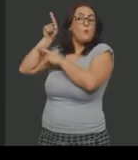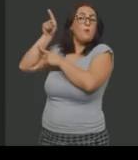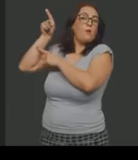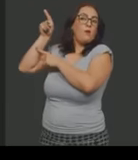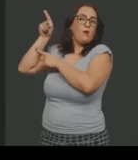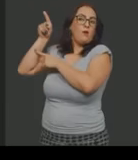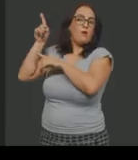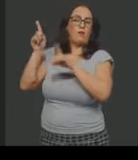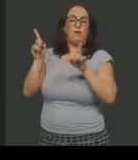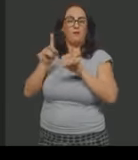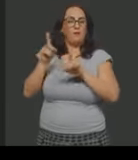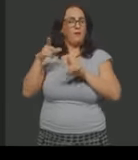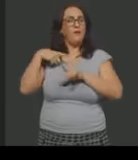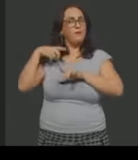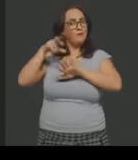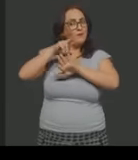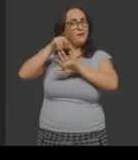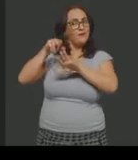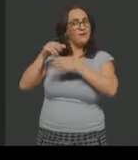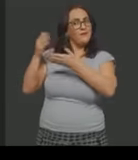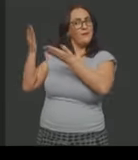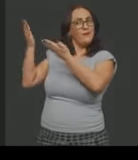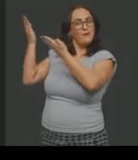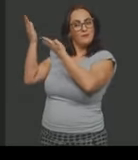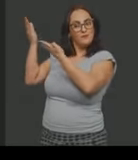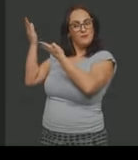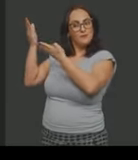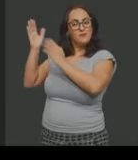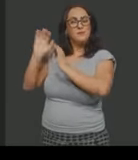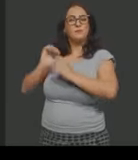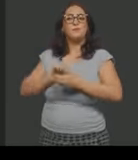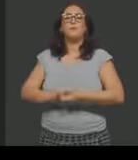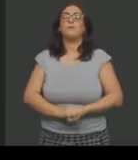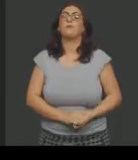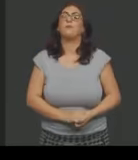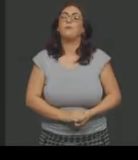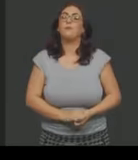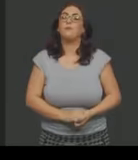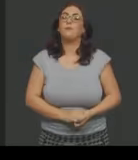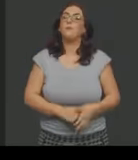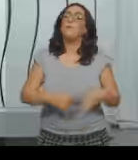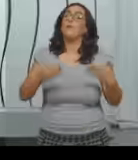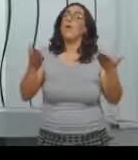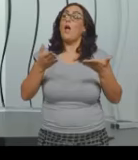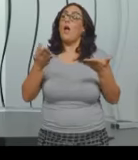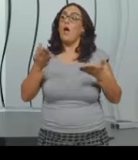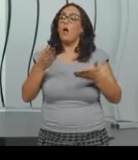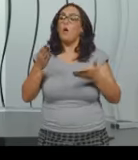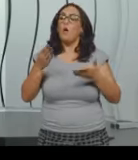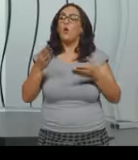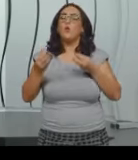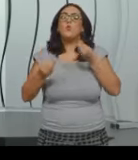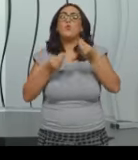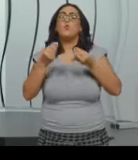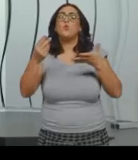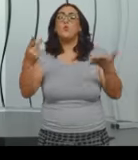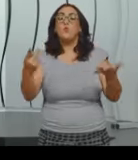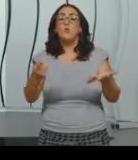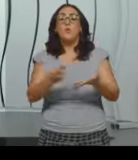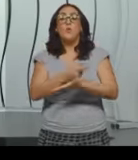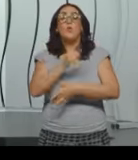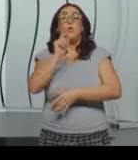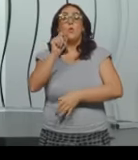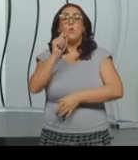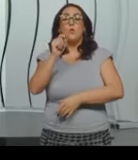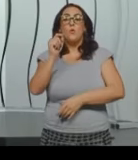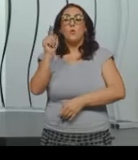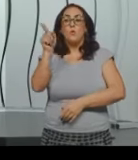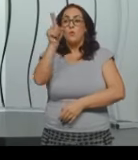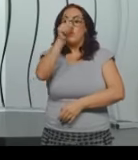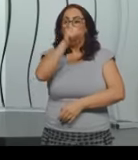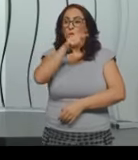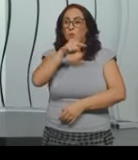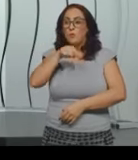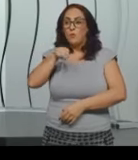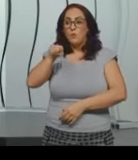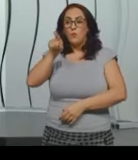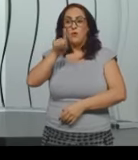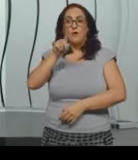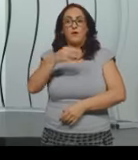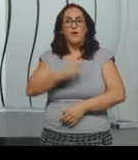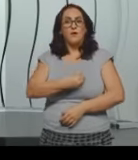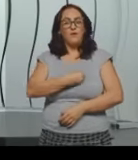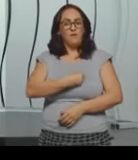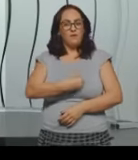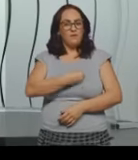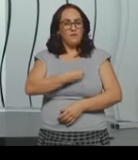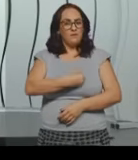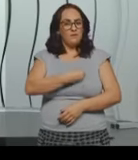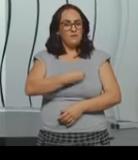plantas. Bom, vamos ver aqui agora o ciclo de vida, porque é importante a gente saber e